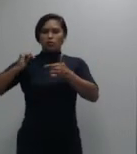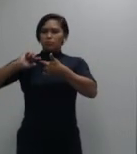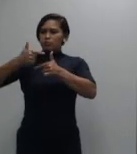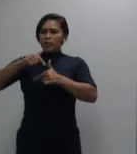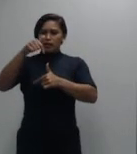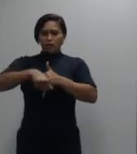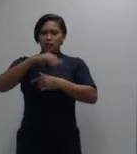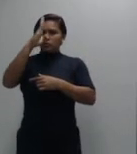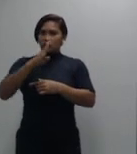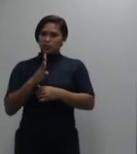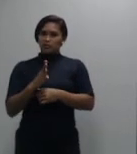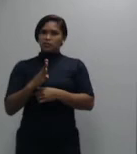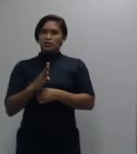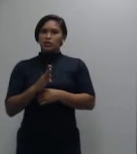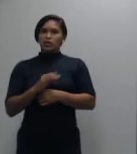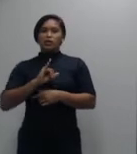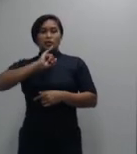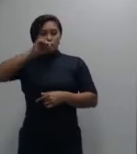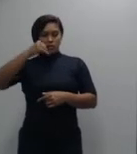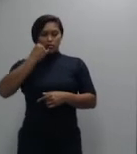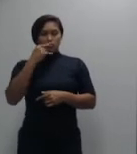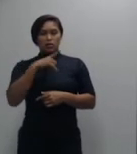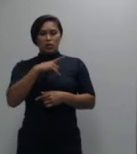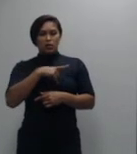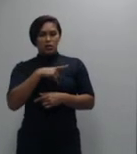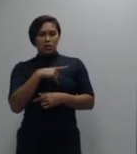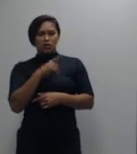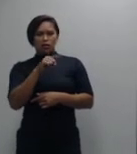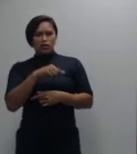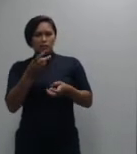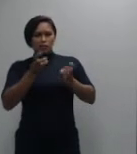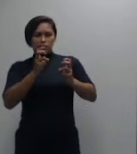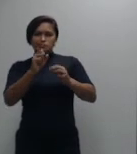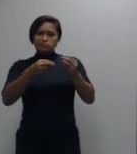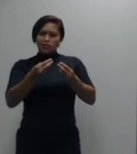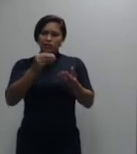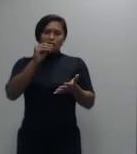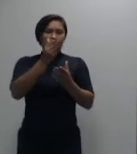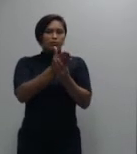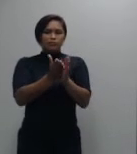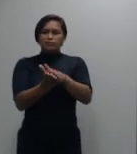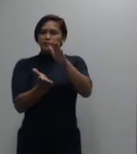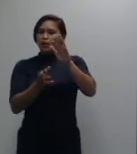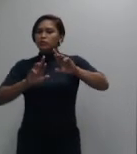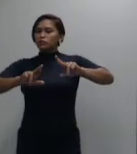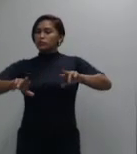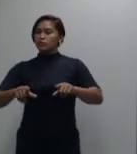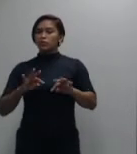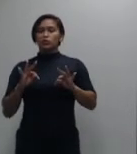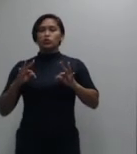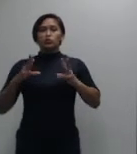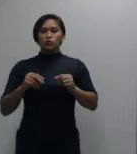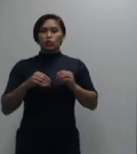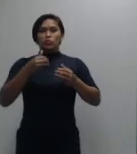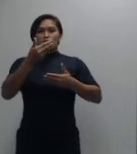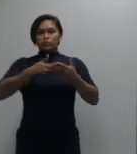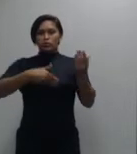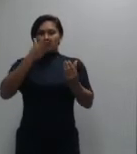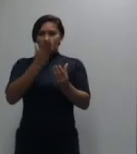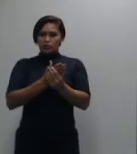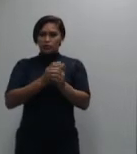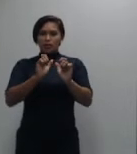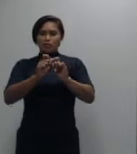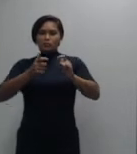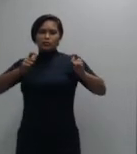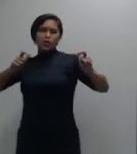Brasil e na oportunidade o ministro entendeu que era a falta de interesse não é o caso dos Autos o outro é difícil para colocar o processo ficou grande tem